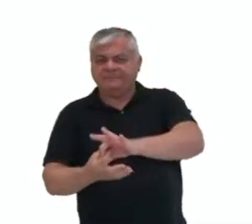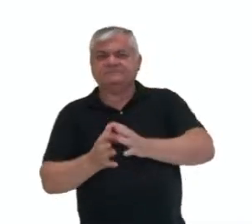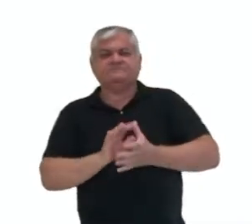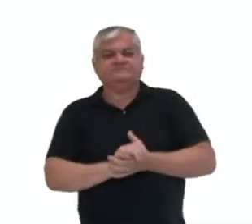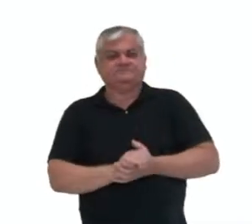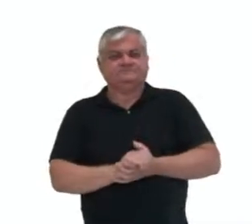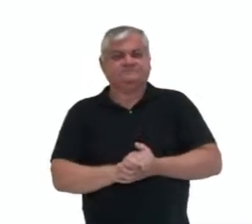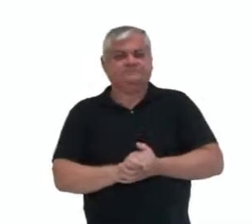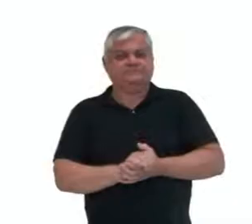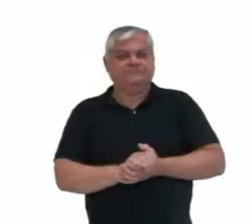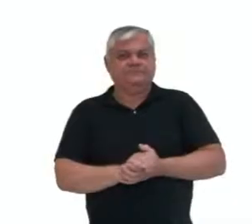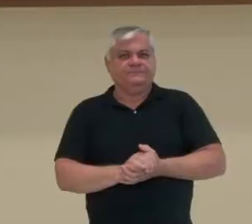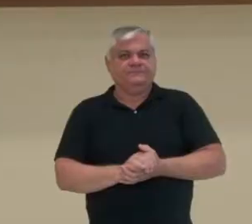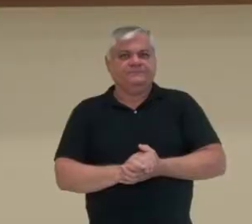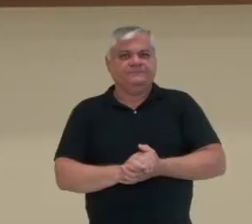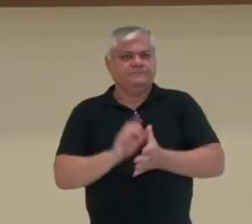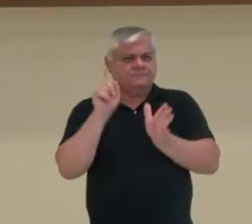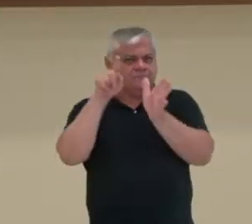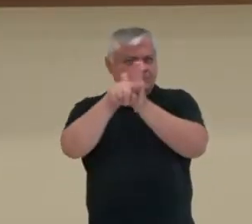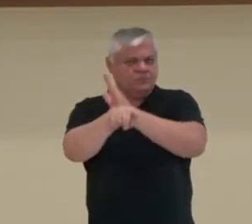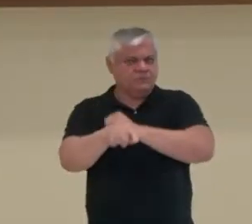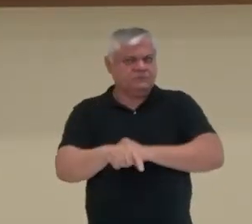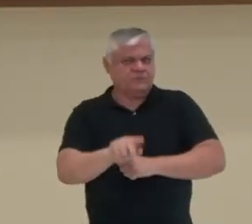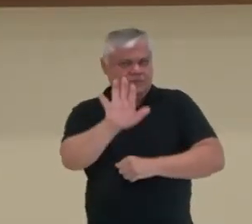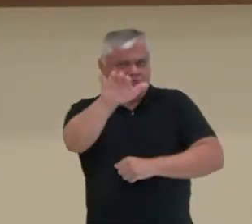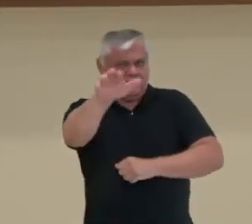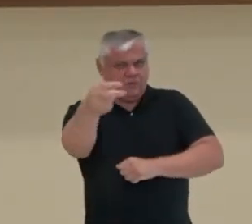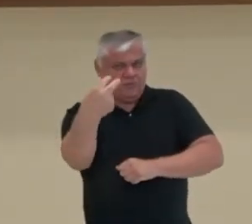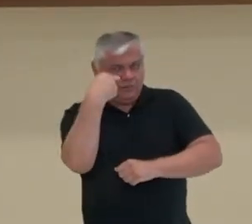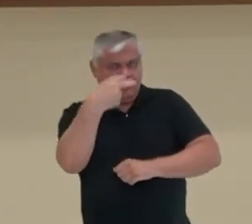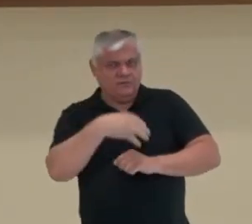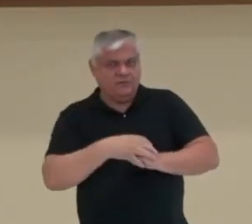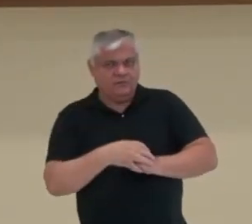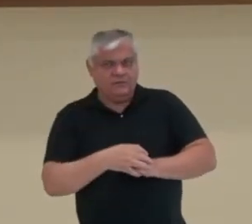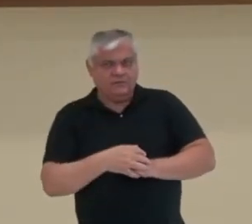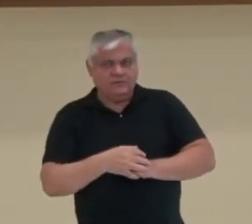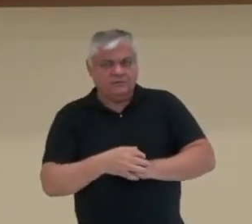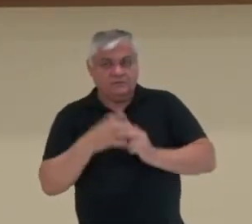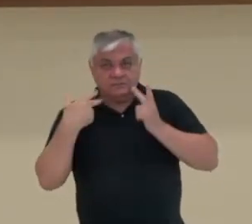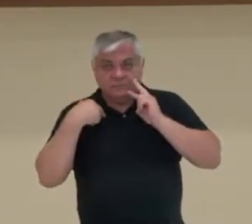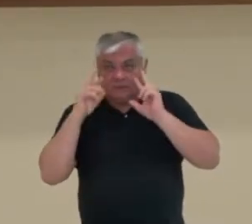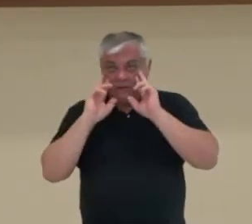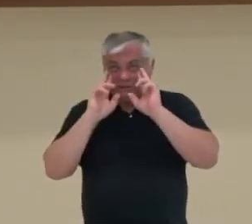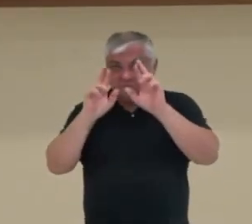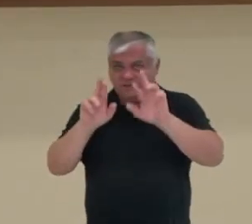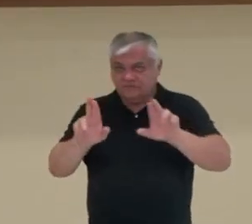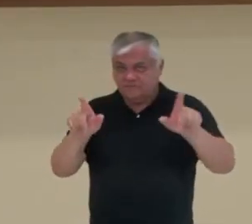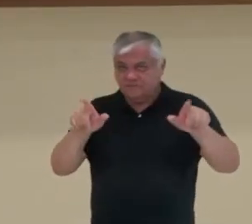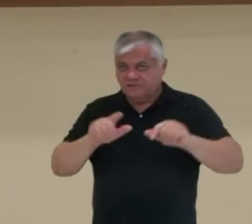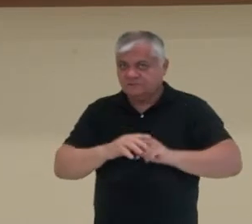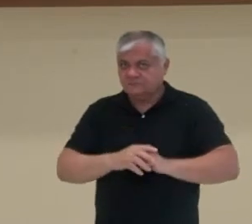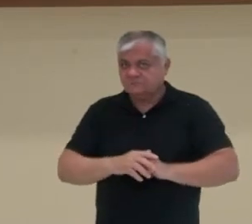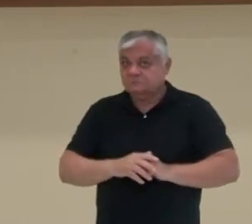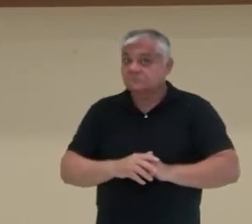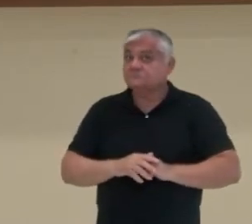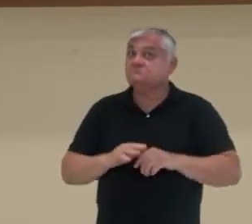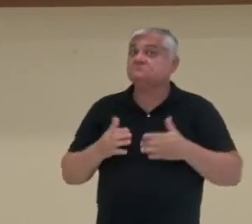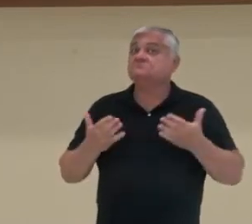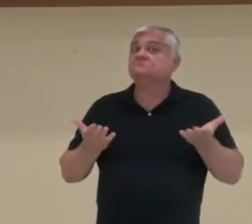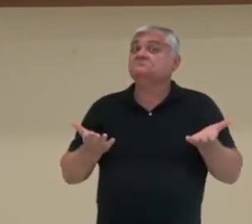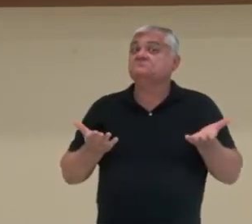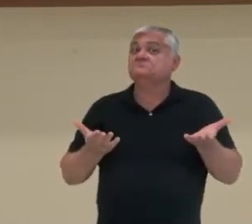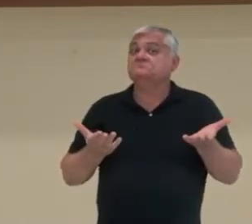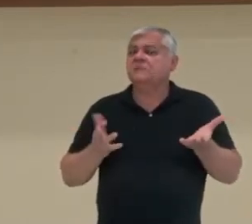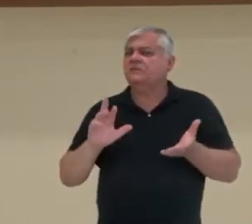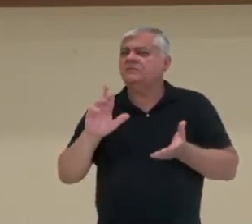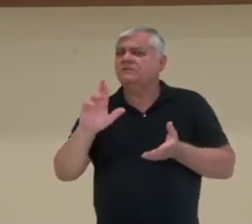A pergunta é, olha para mim, será que respeitamos as diferenças? Quais as